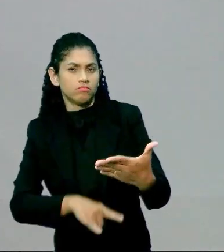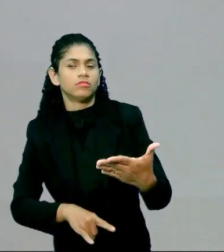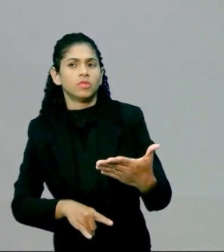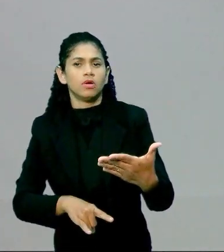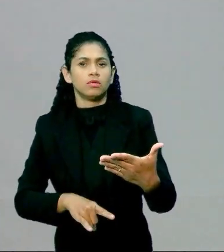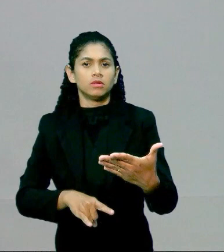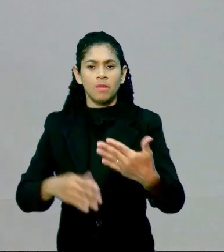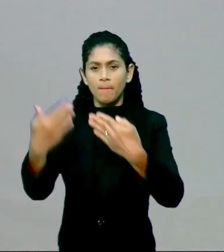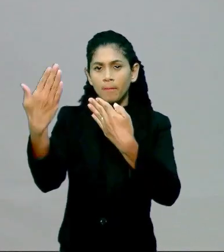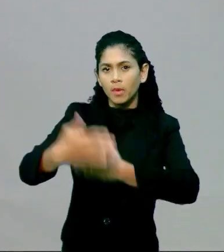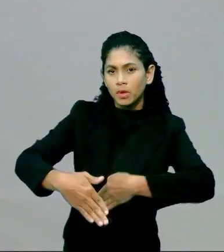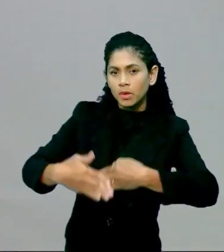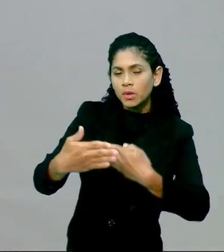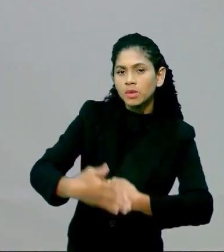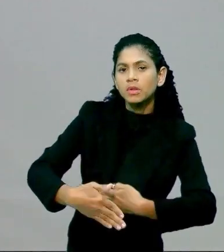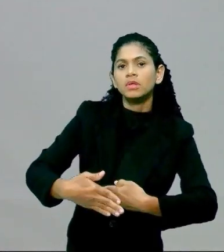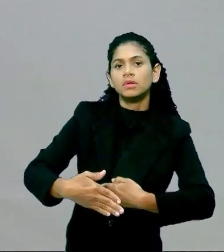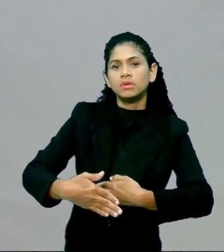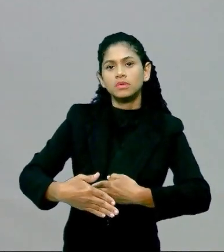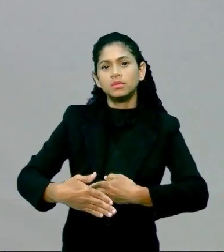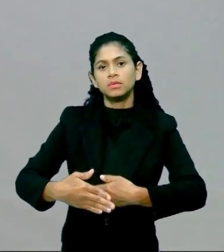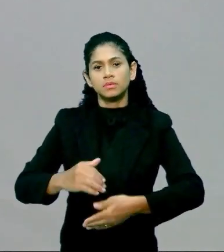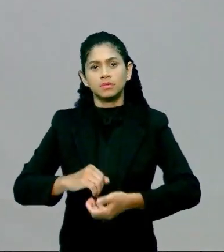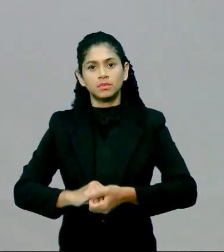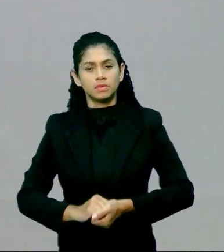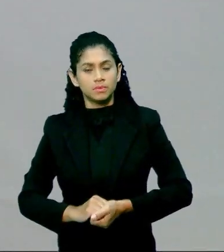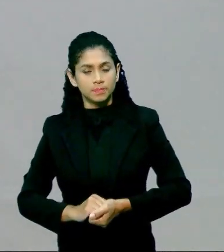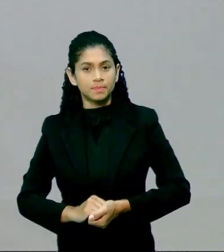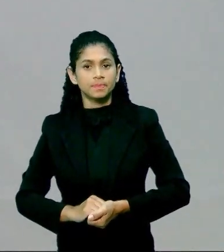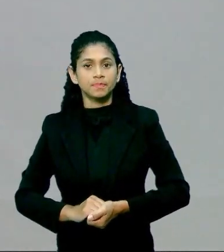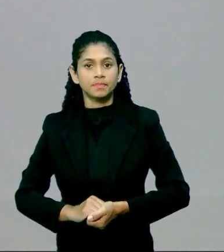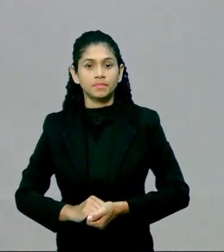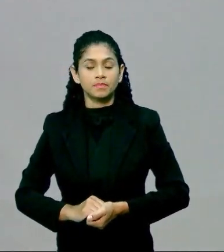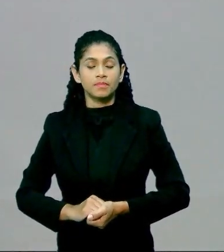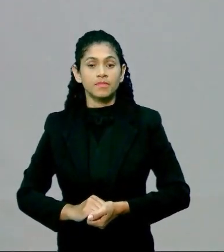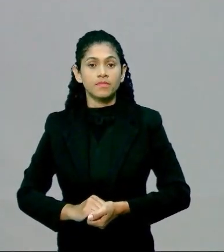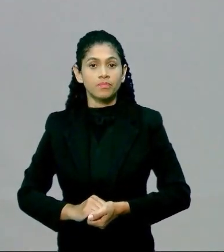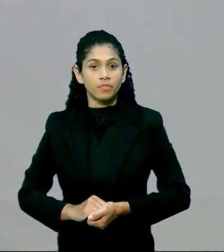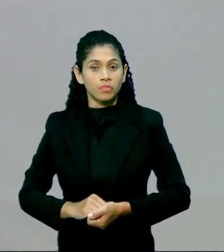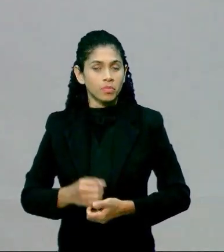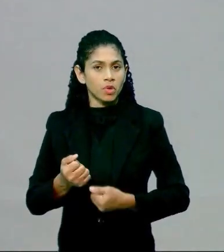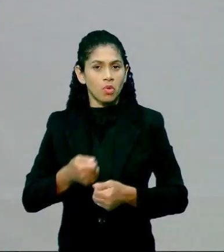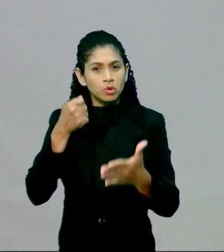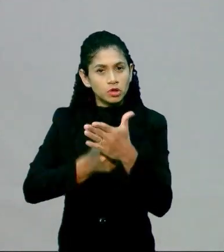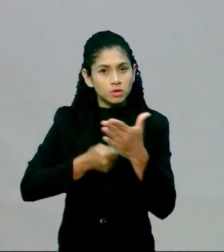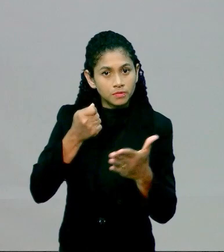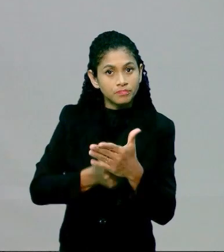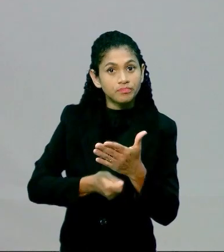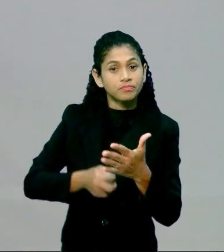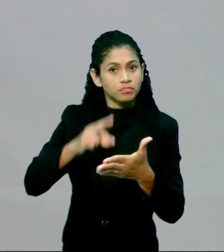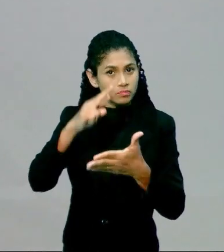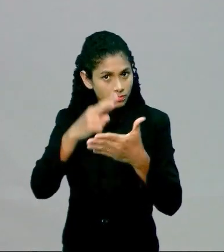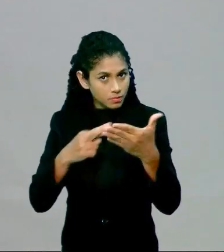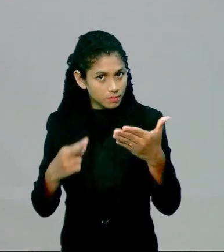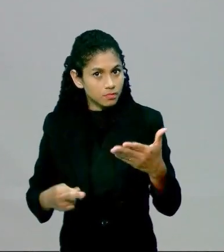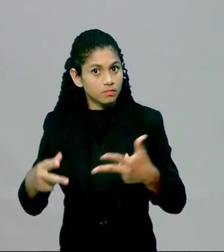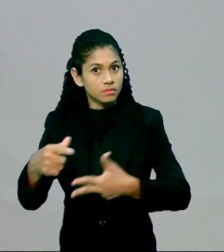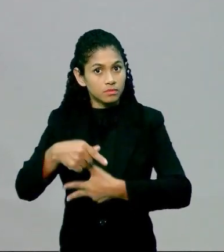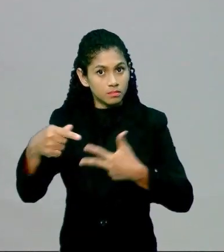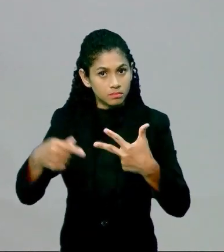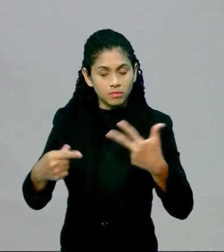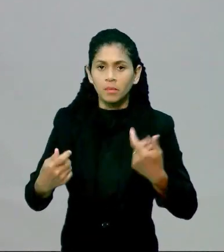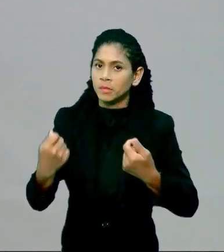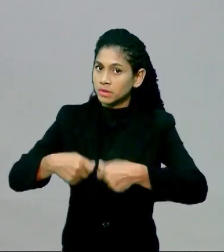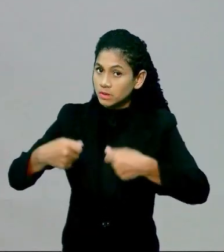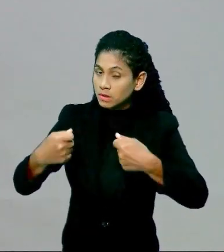em provas, em exame, em exame, assim como é cobrado na redação do Enem, por exemplo, que eu tenho que usar o